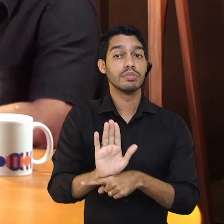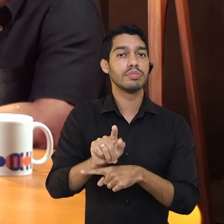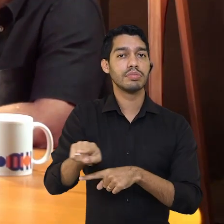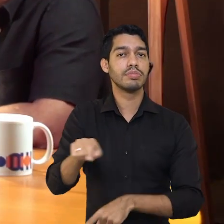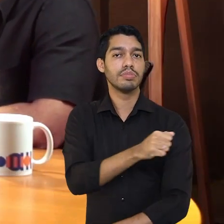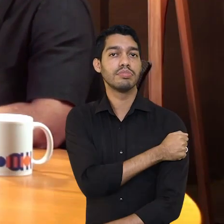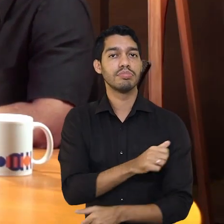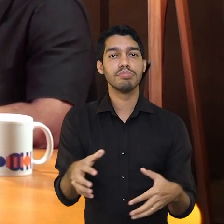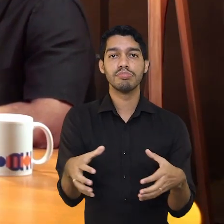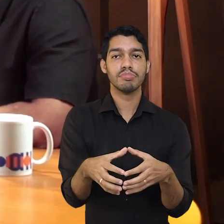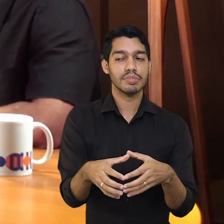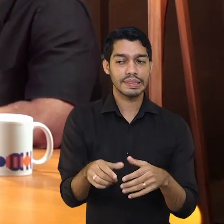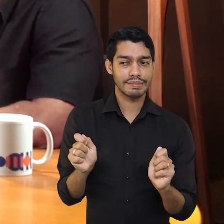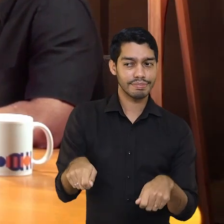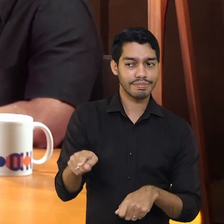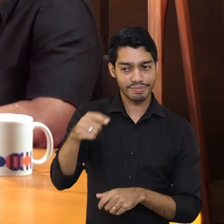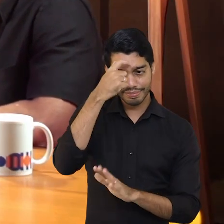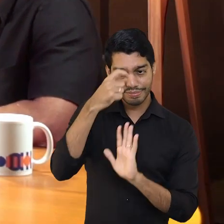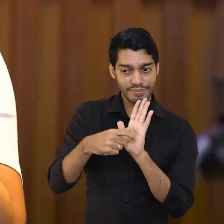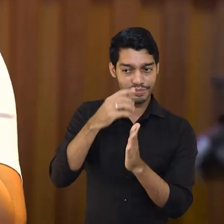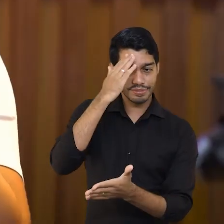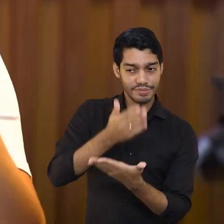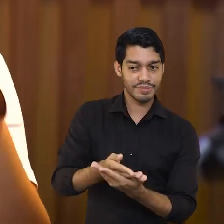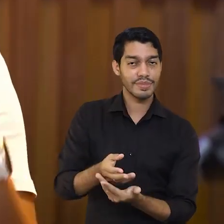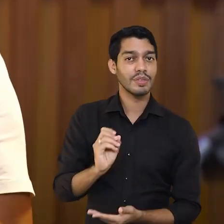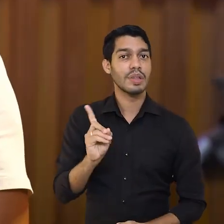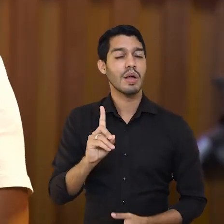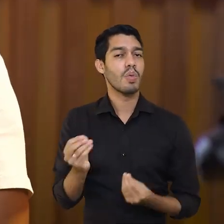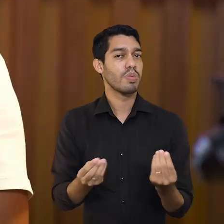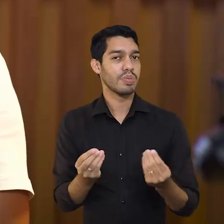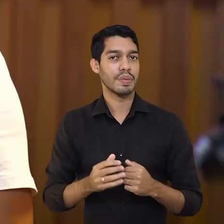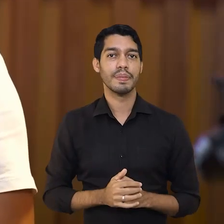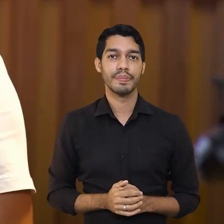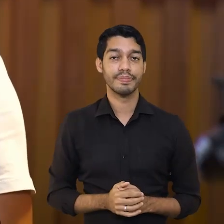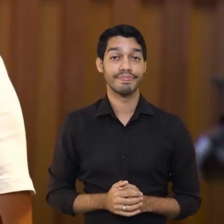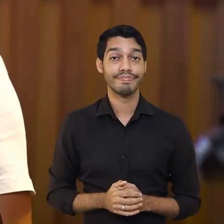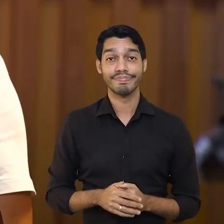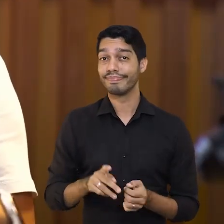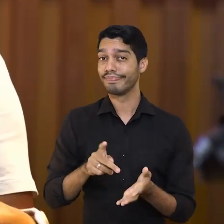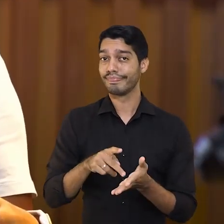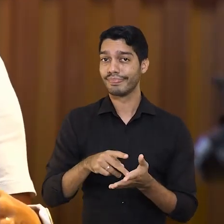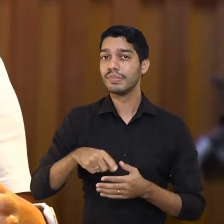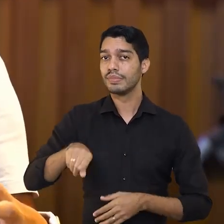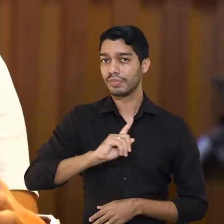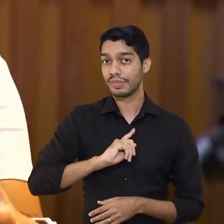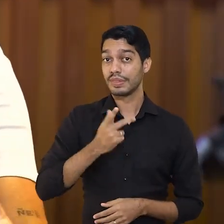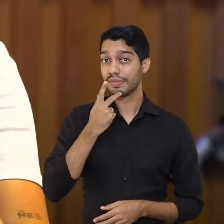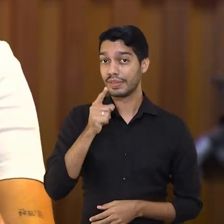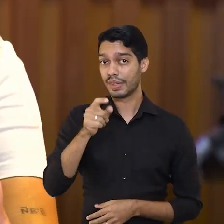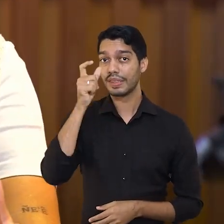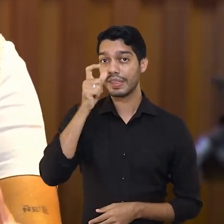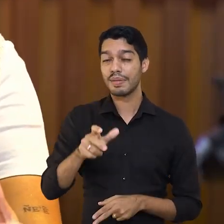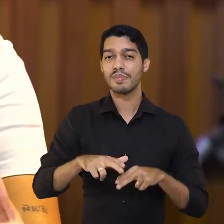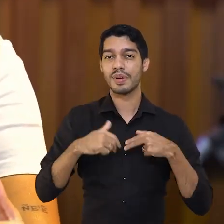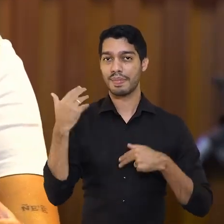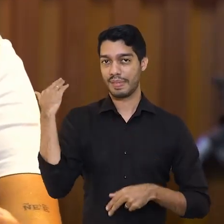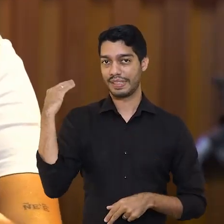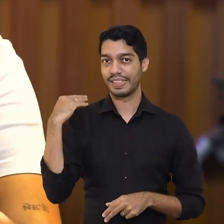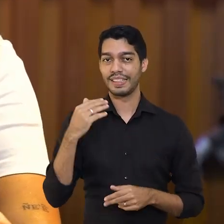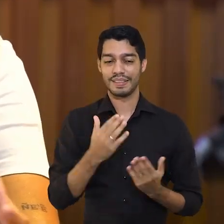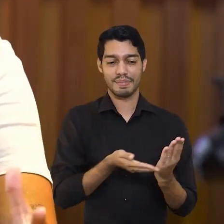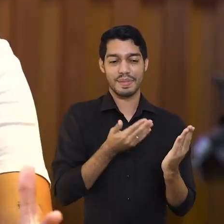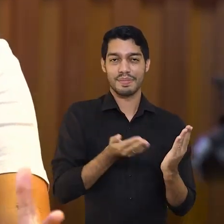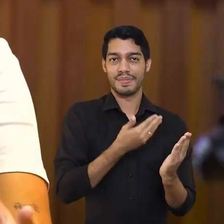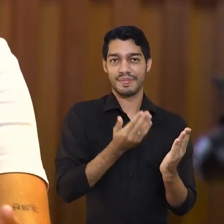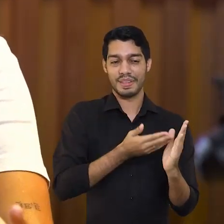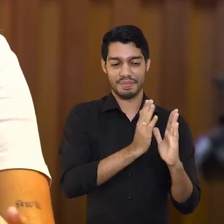ver se eu posso confiar nesse tipo de coisa? Sim, isso que você falou é muito interessante, porque é exatamente isso. Quando você tinha um material, por exemplo,